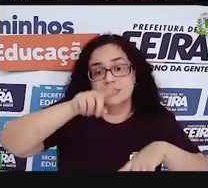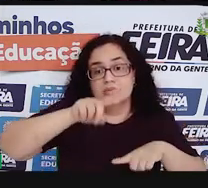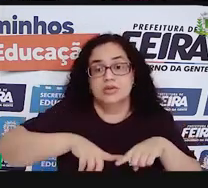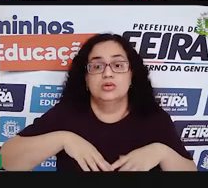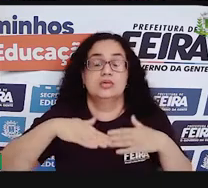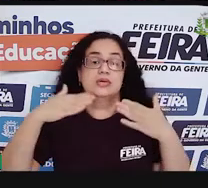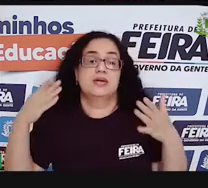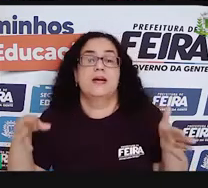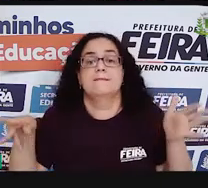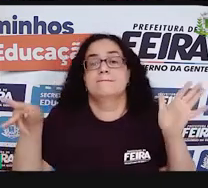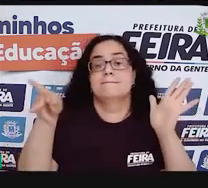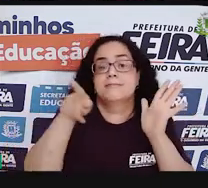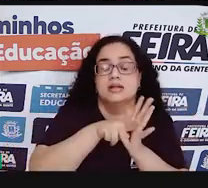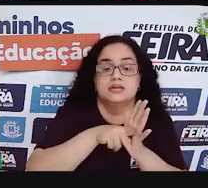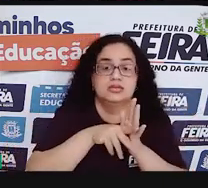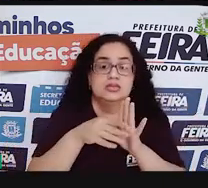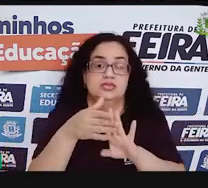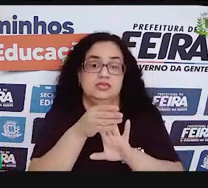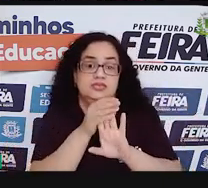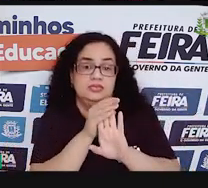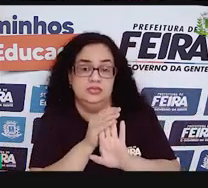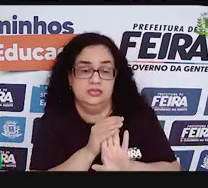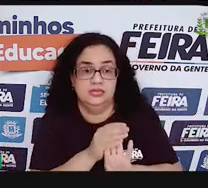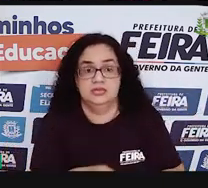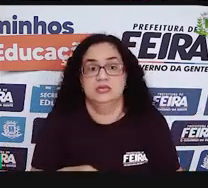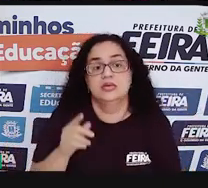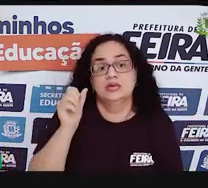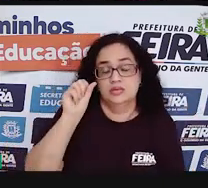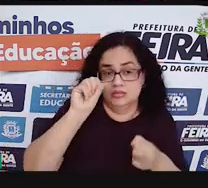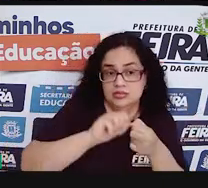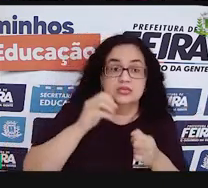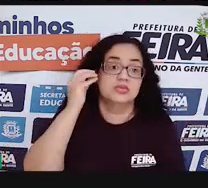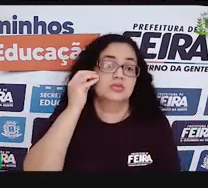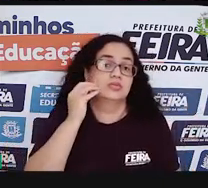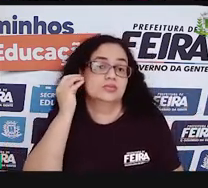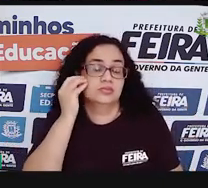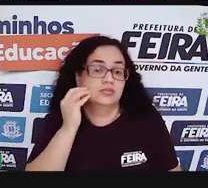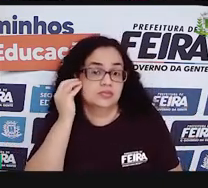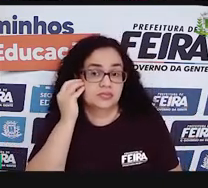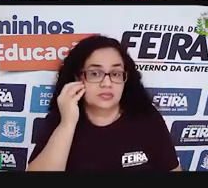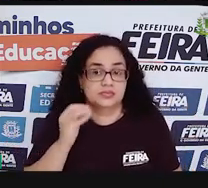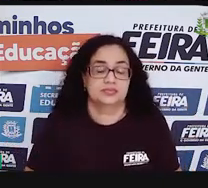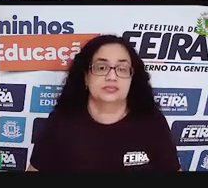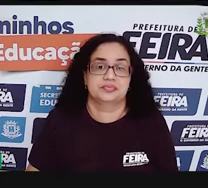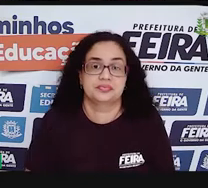à propriedade da flexibilidade. Vamos lá fazer esse experimento?